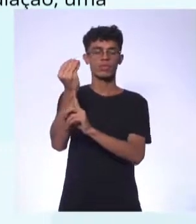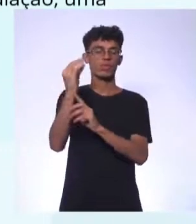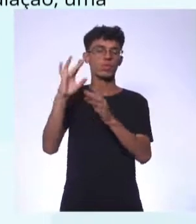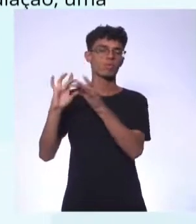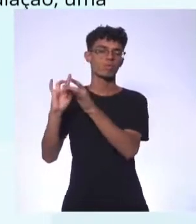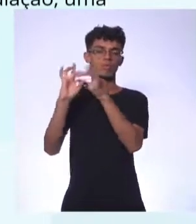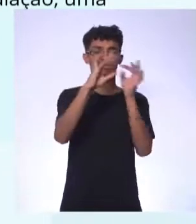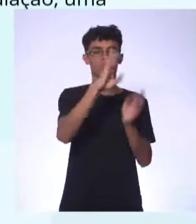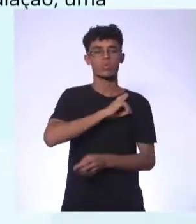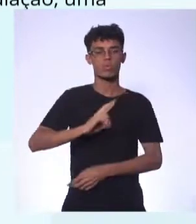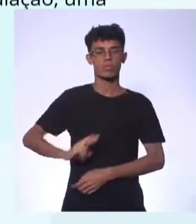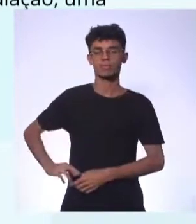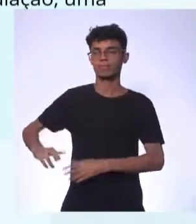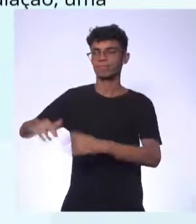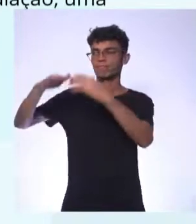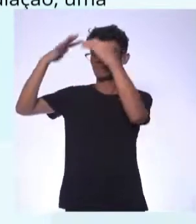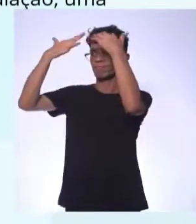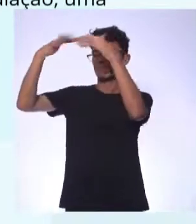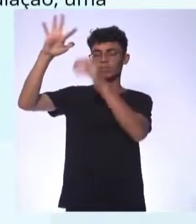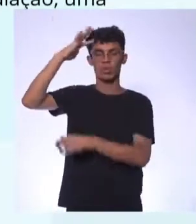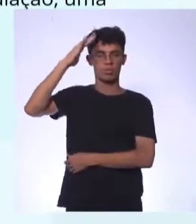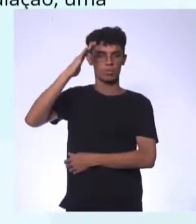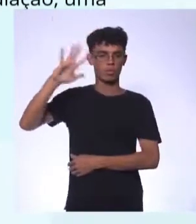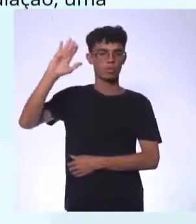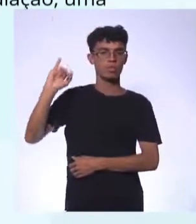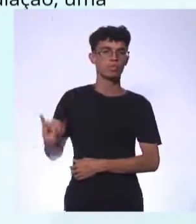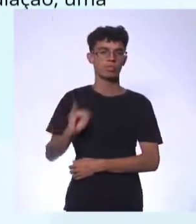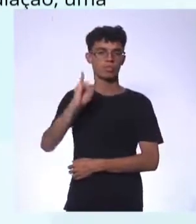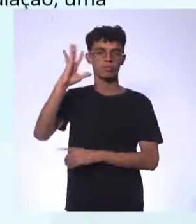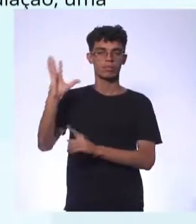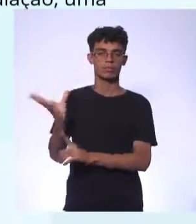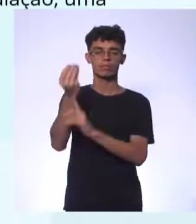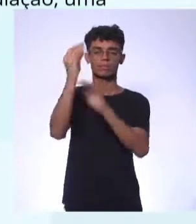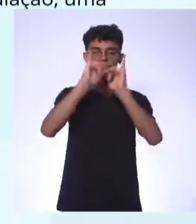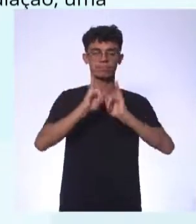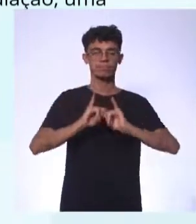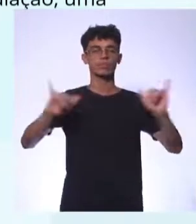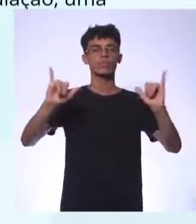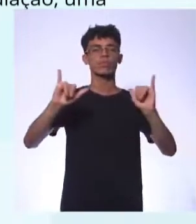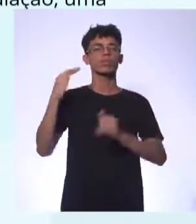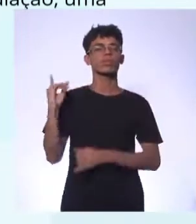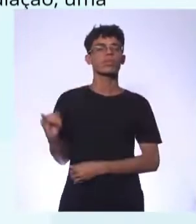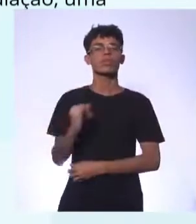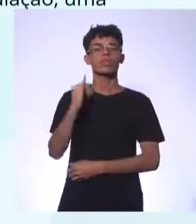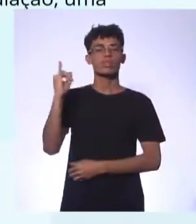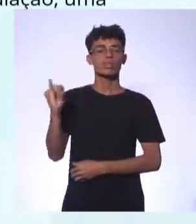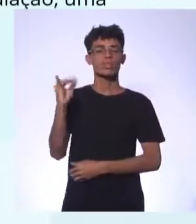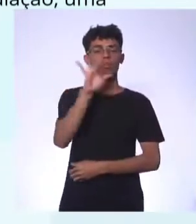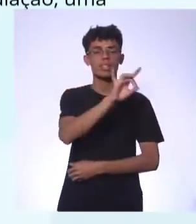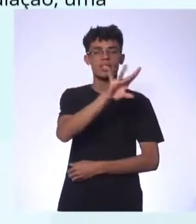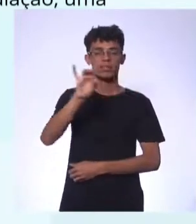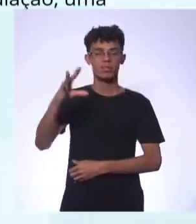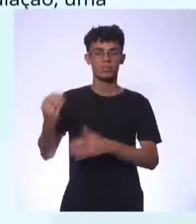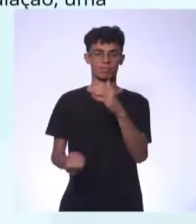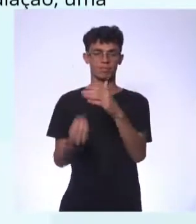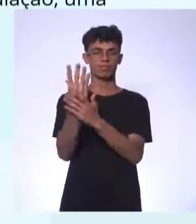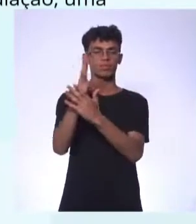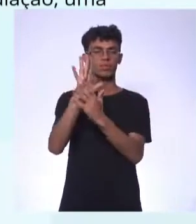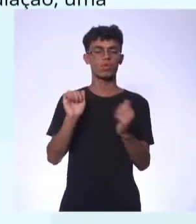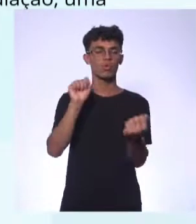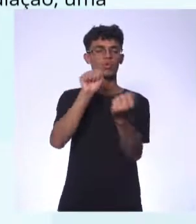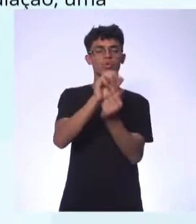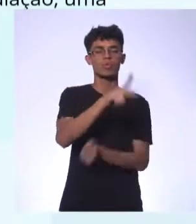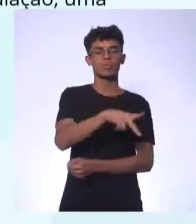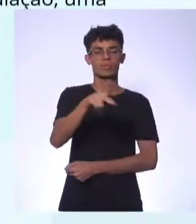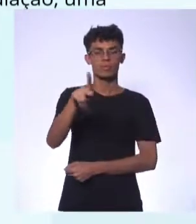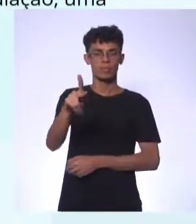O imaginário da República ele se valeu muito da arte e da propaganda e foi fundamental para criar, junto à população,